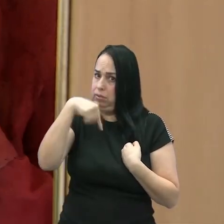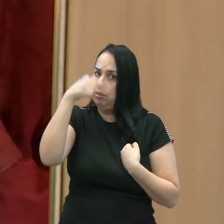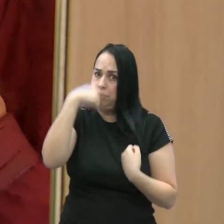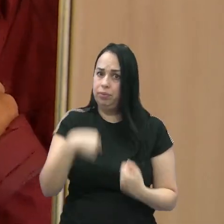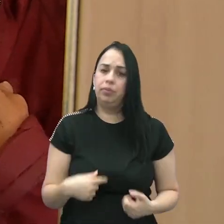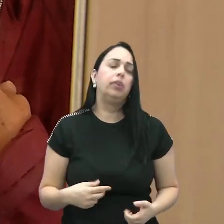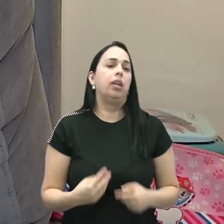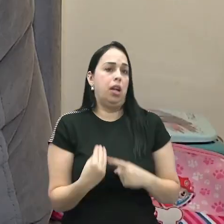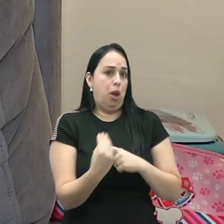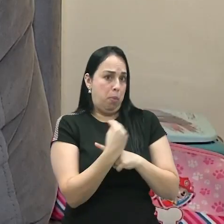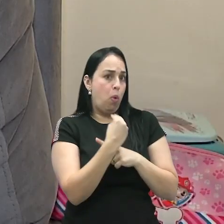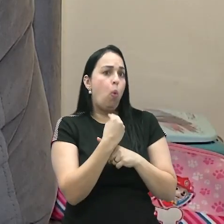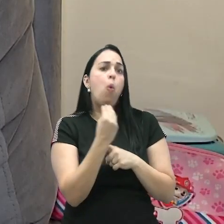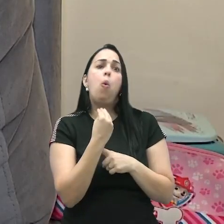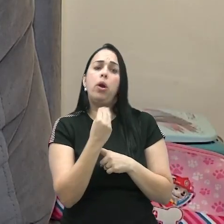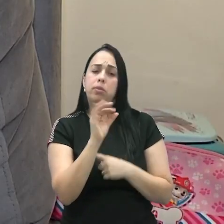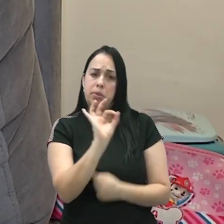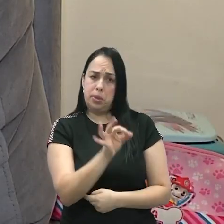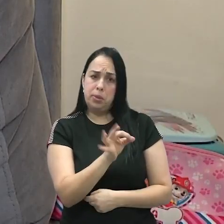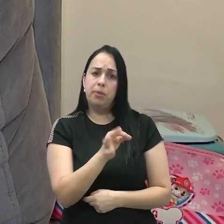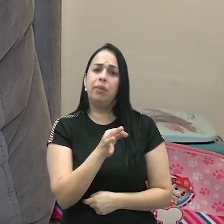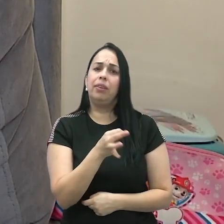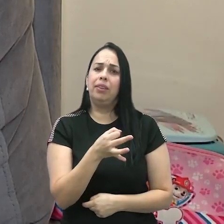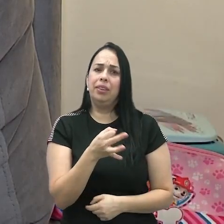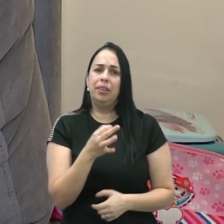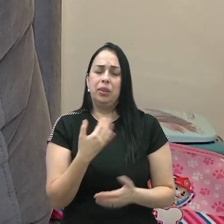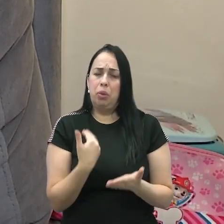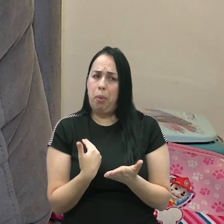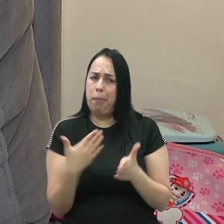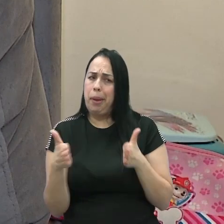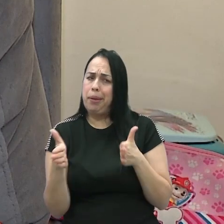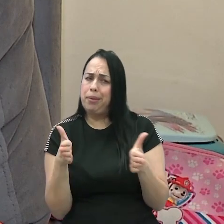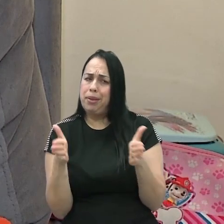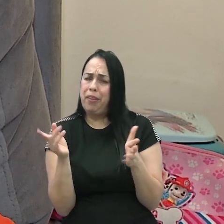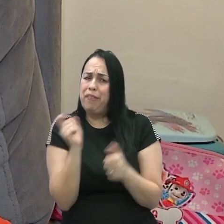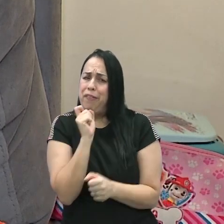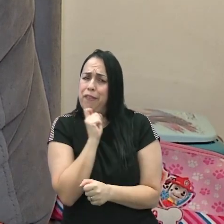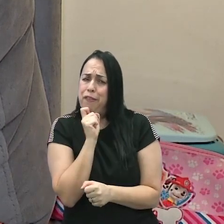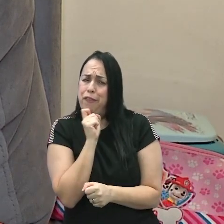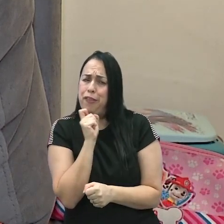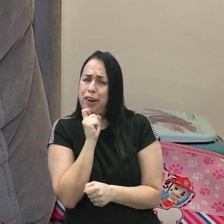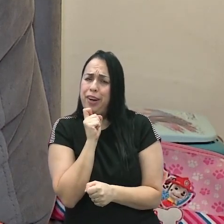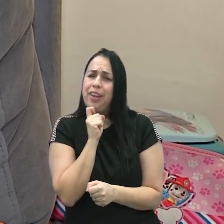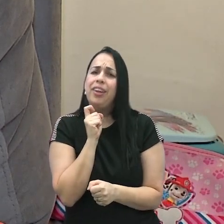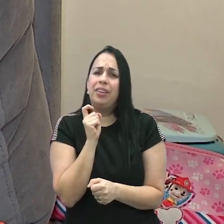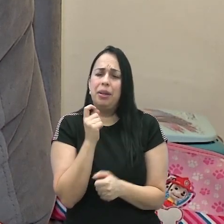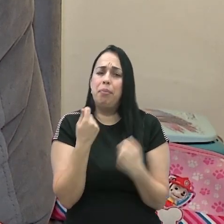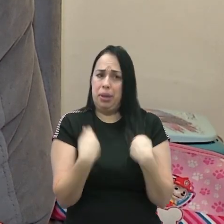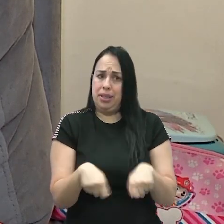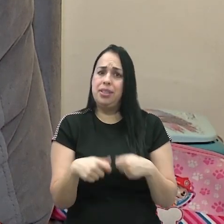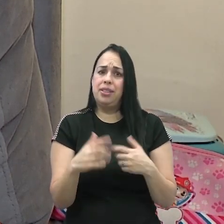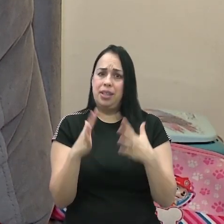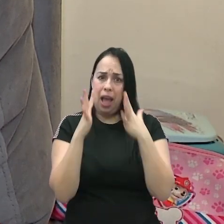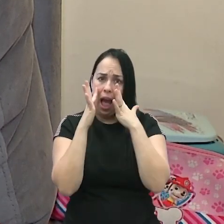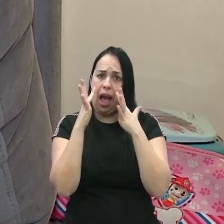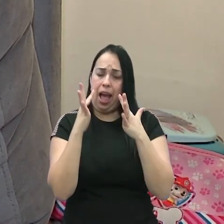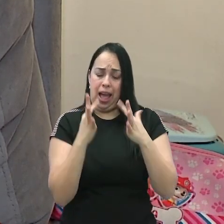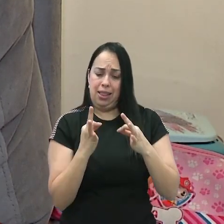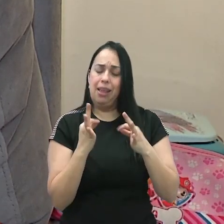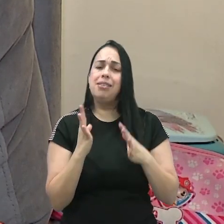ficar resfriada. Eu me cuido também, né? Então, quando chega essa época do frio, né, a gente tem